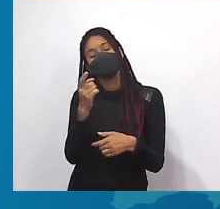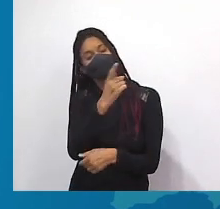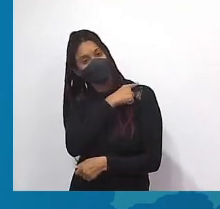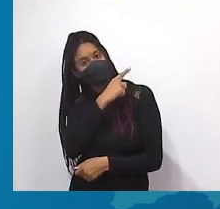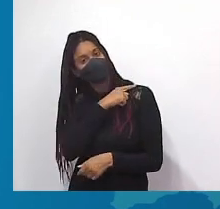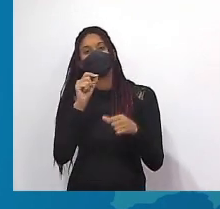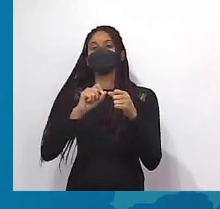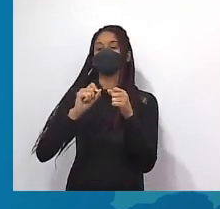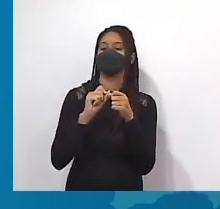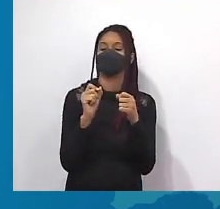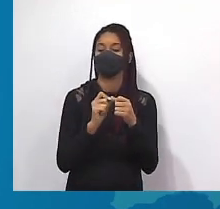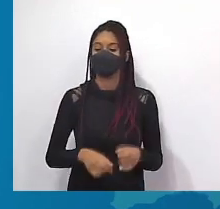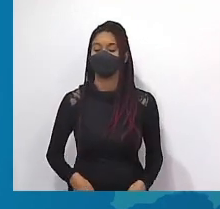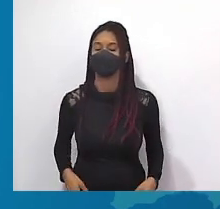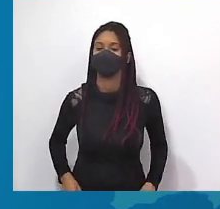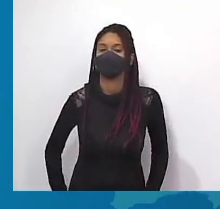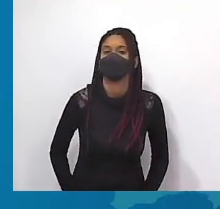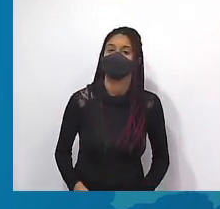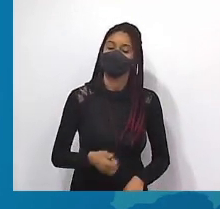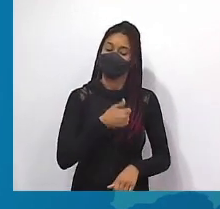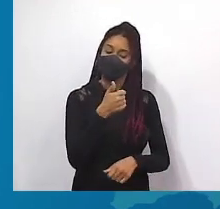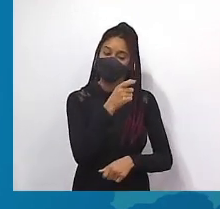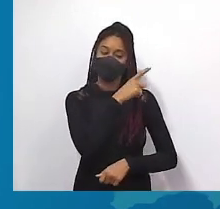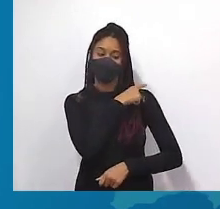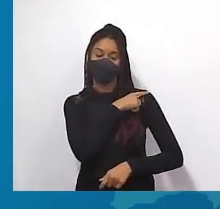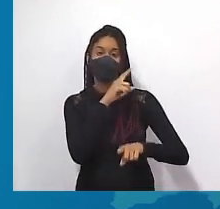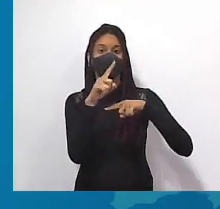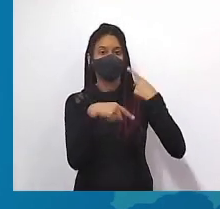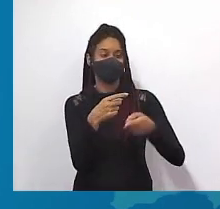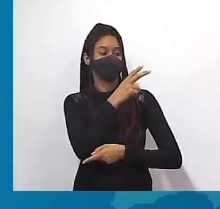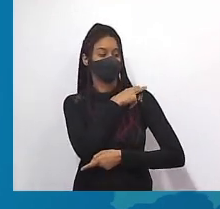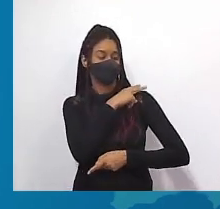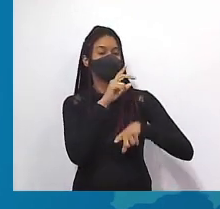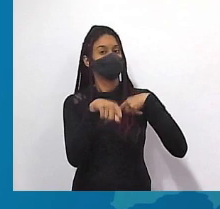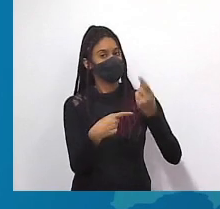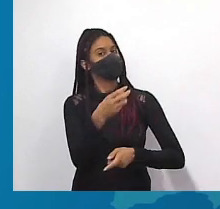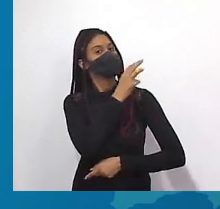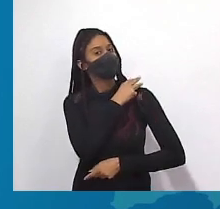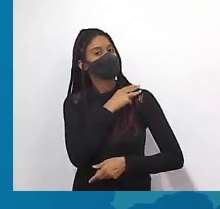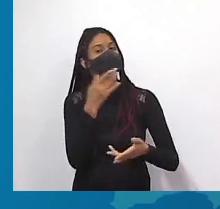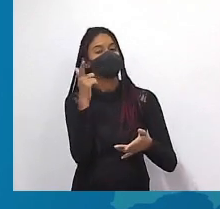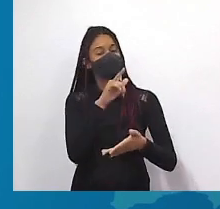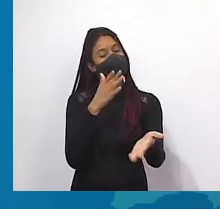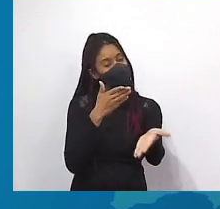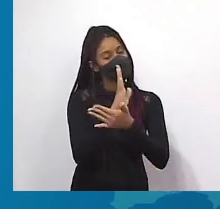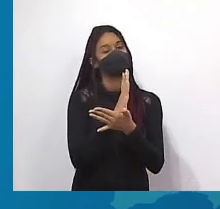esse vestibular escalonado, primeiro, segundo, terceiro ano, e conseguir aí essa aprovação